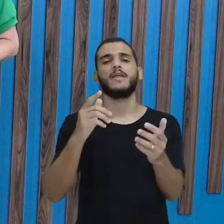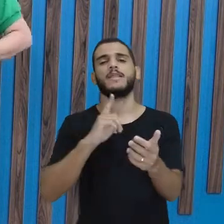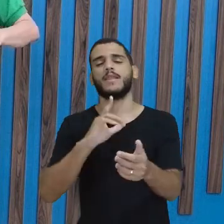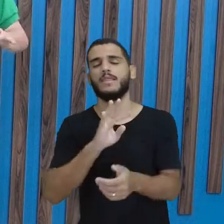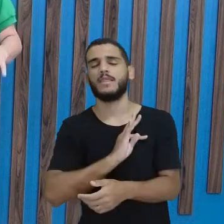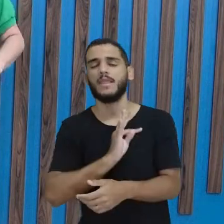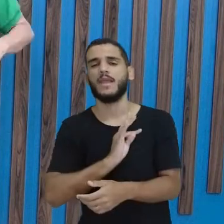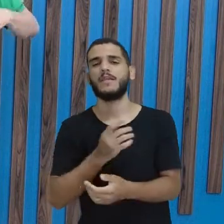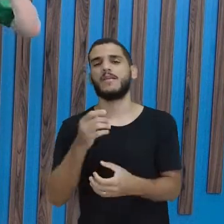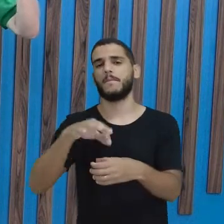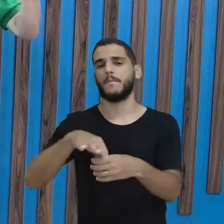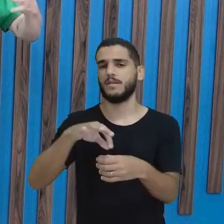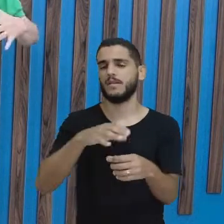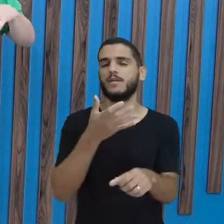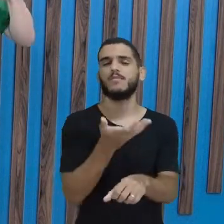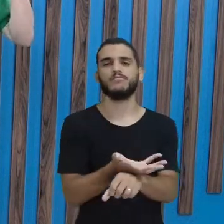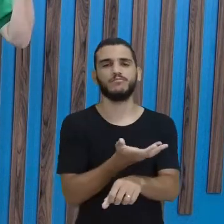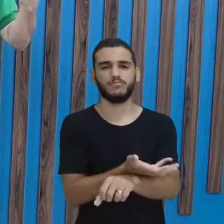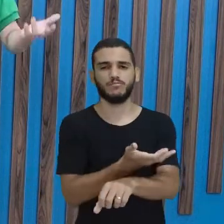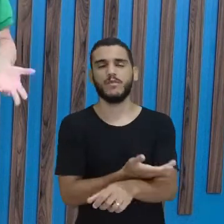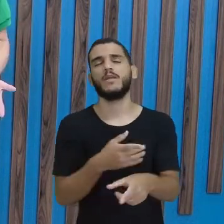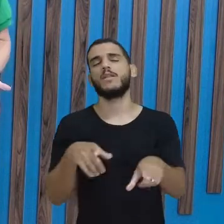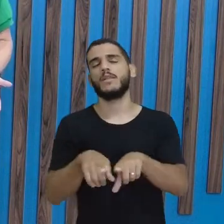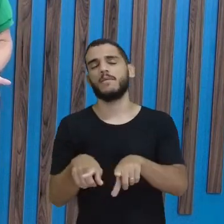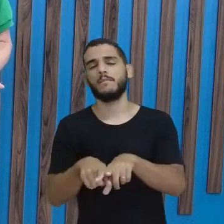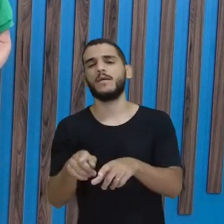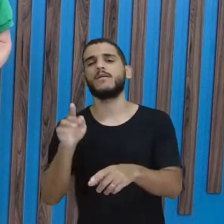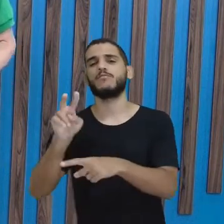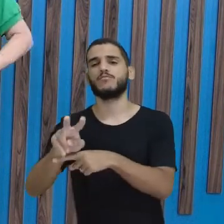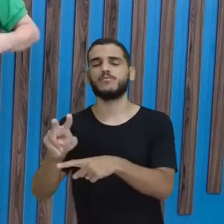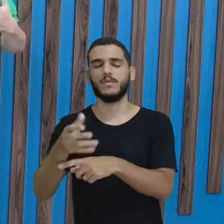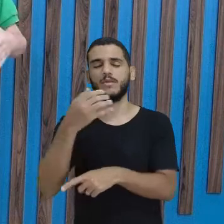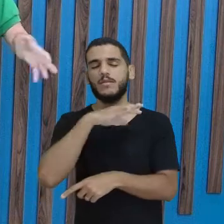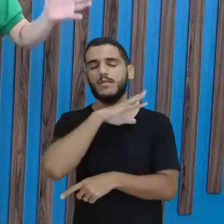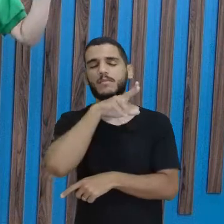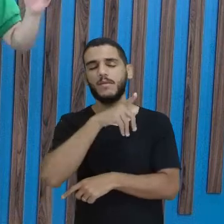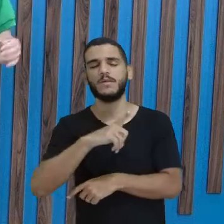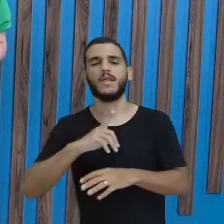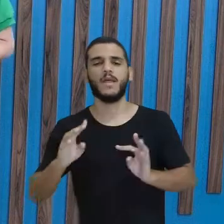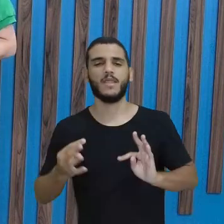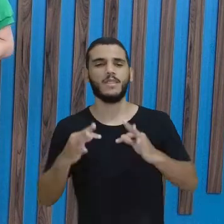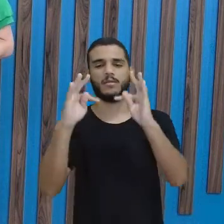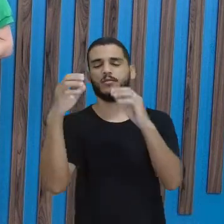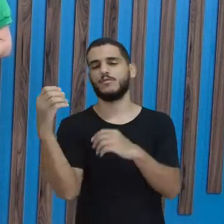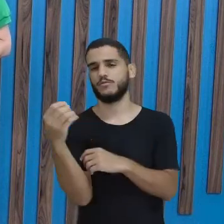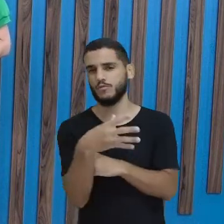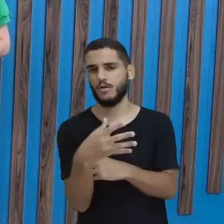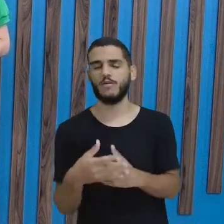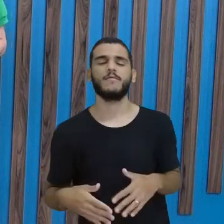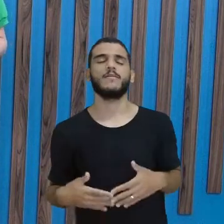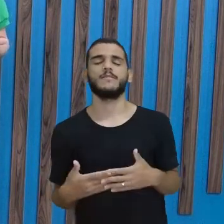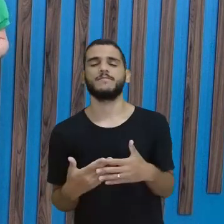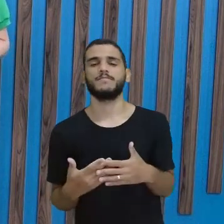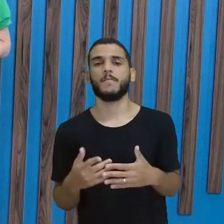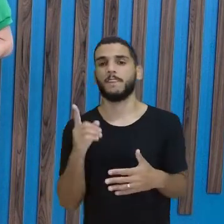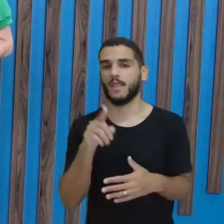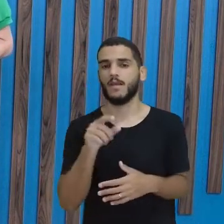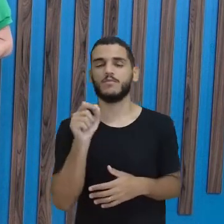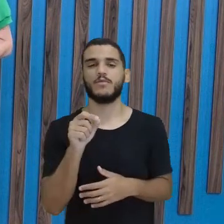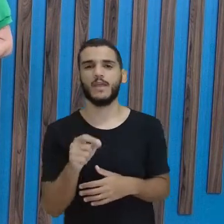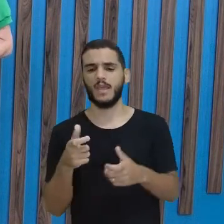povo de Roma, o povo de Grécia, tudo começou assim. Então, com o passar do tempo, algumas cidades foram se desenvolvendo, eles foram vendo